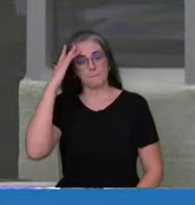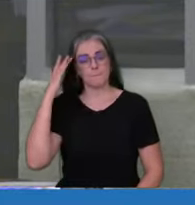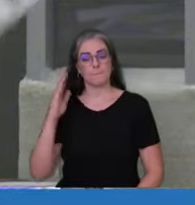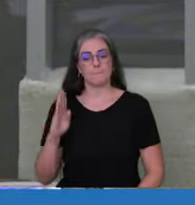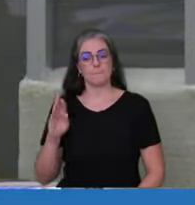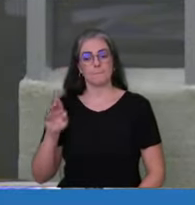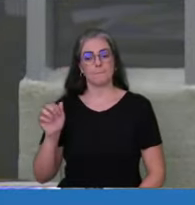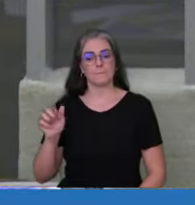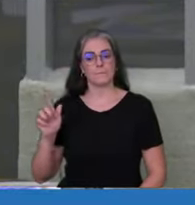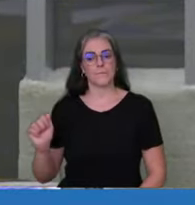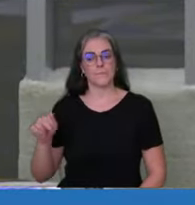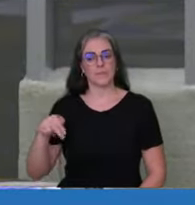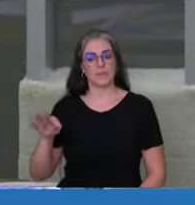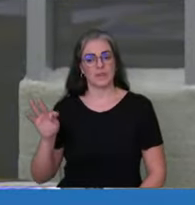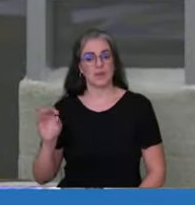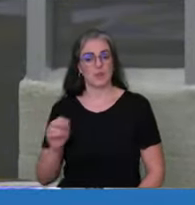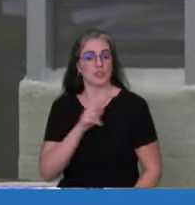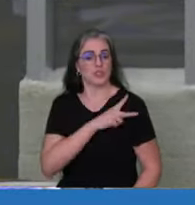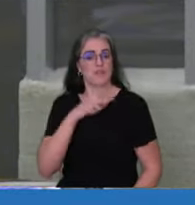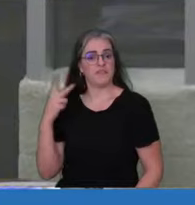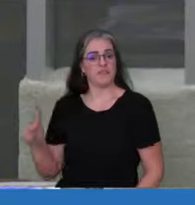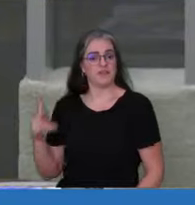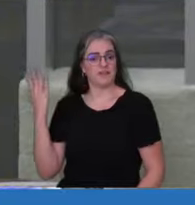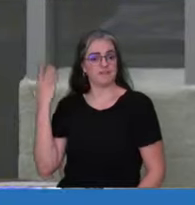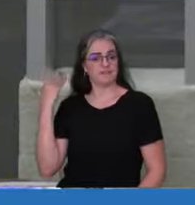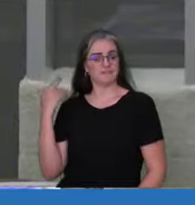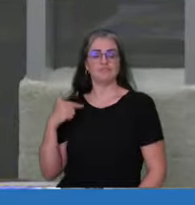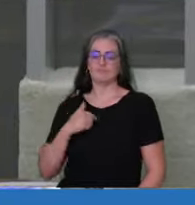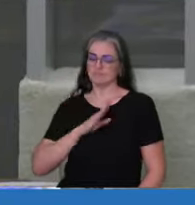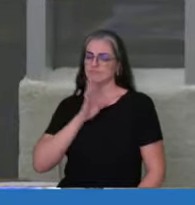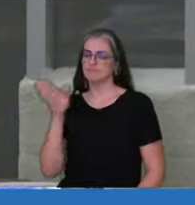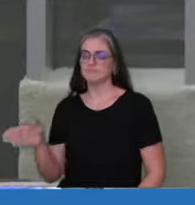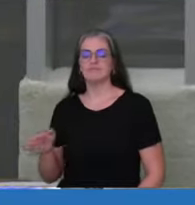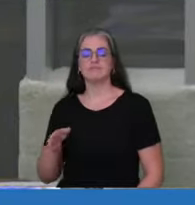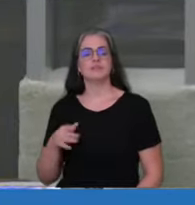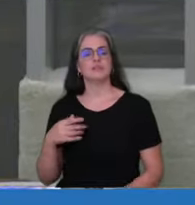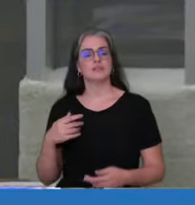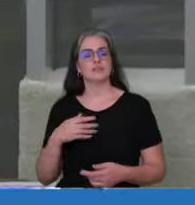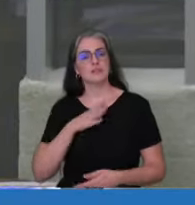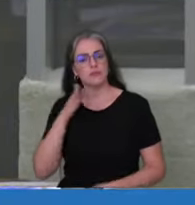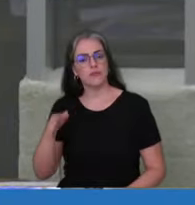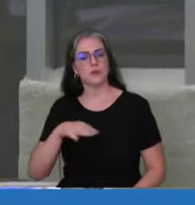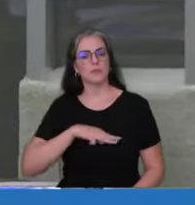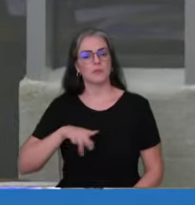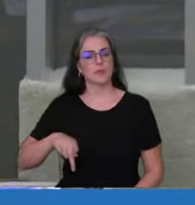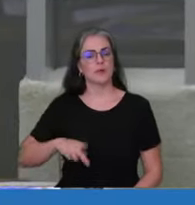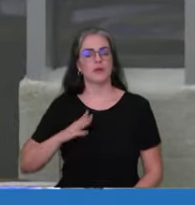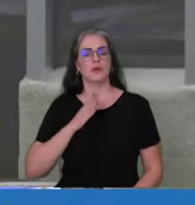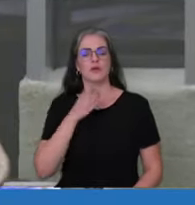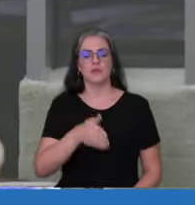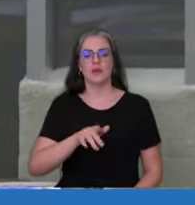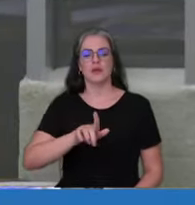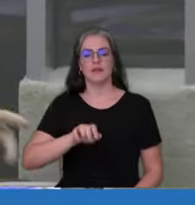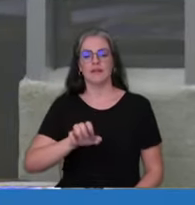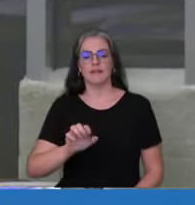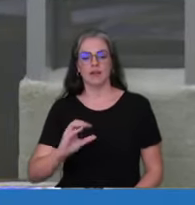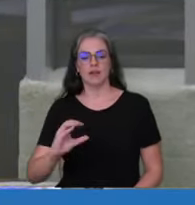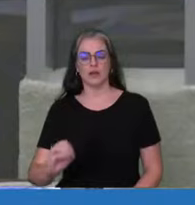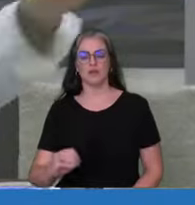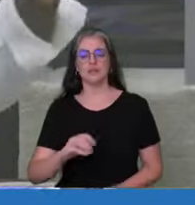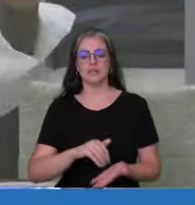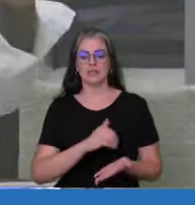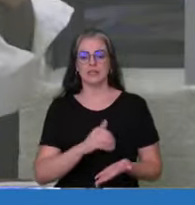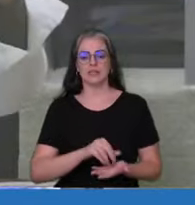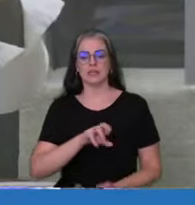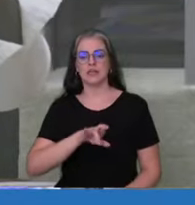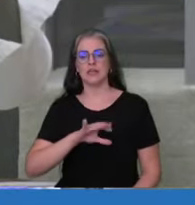precisa ser ouvido, o superior dele. Nós fomos ao Ministério Público, nós fomos à GAECO, nós fomos ao secretário Richard Nunes, nós fomos a